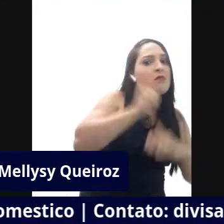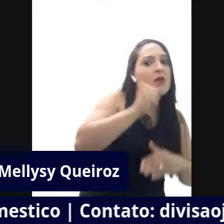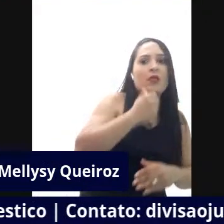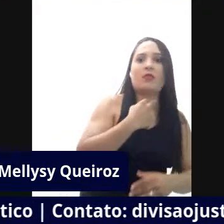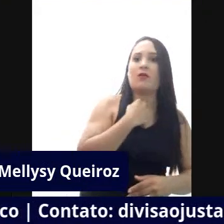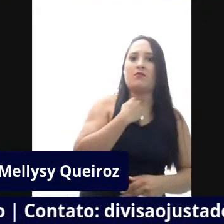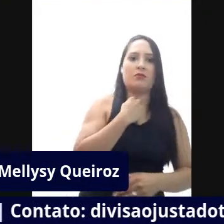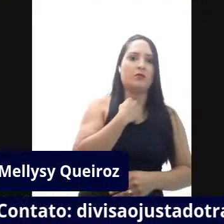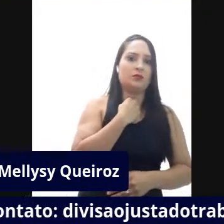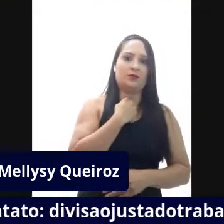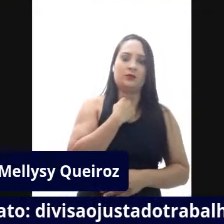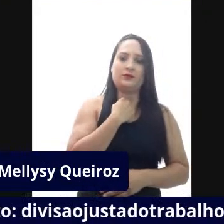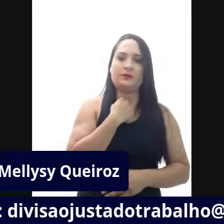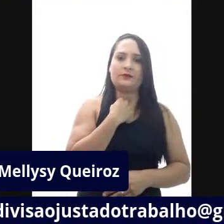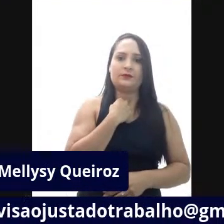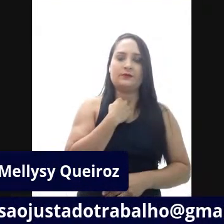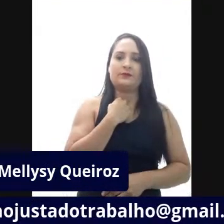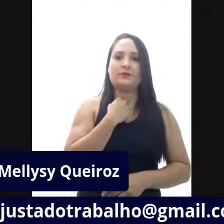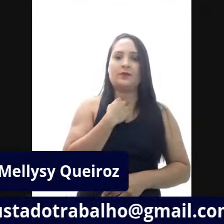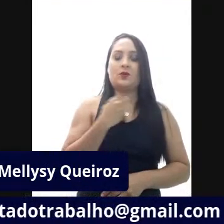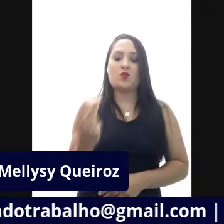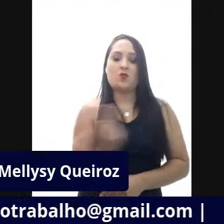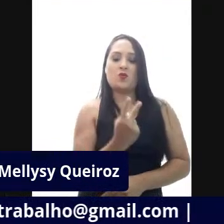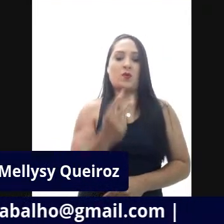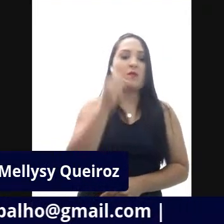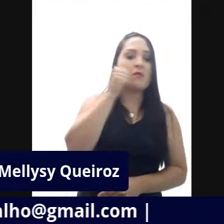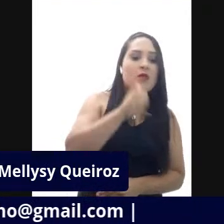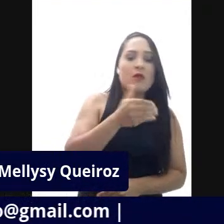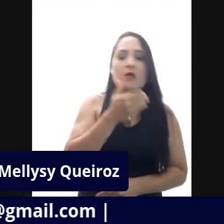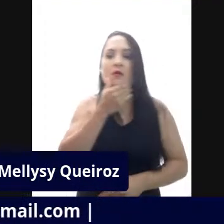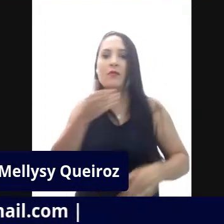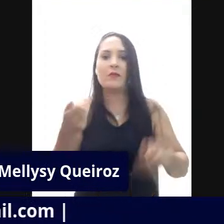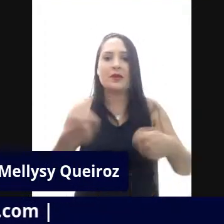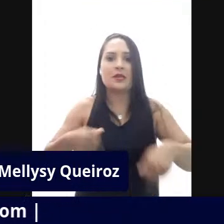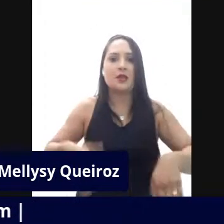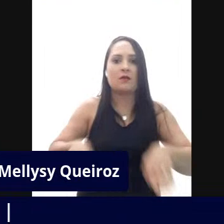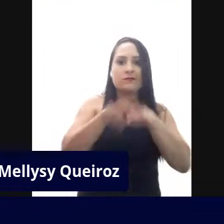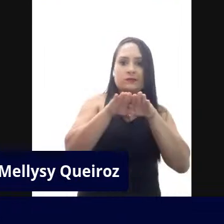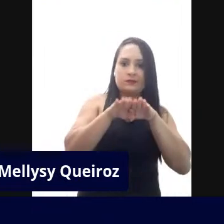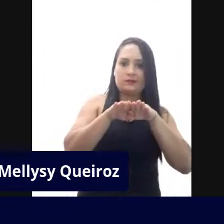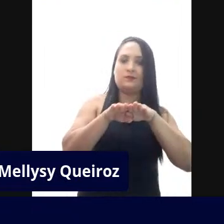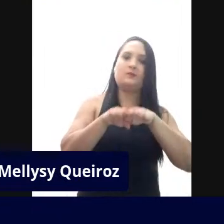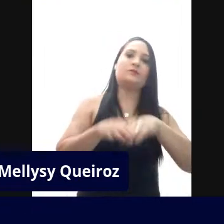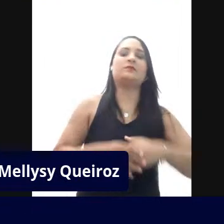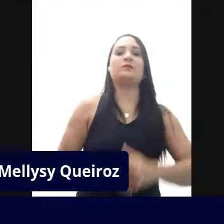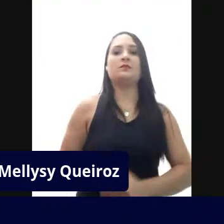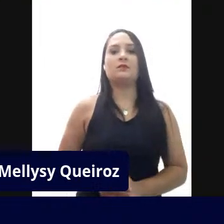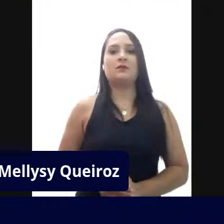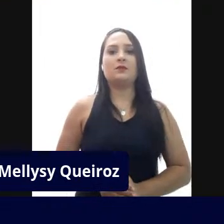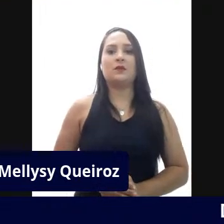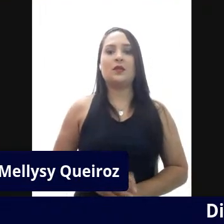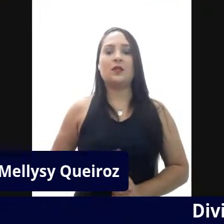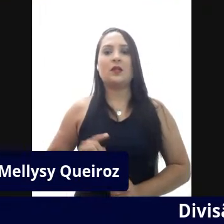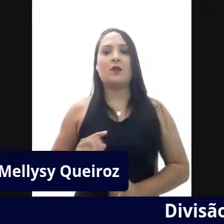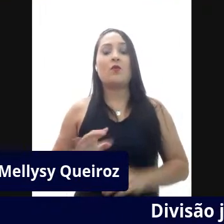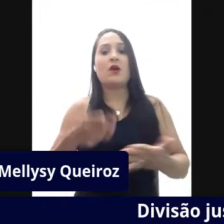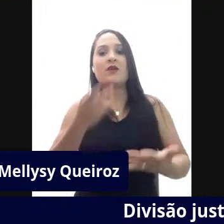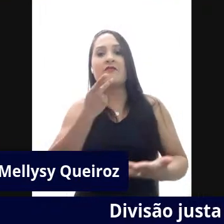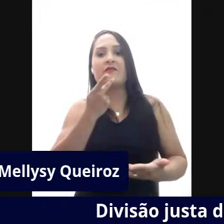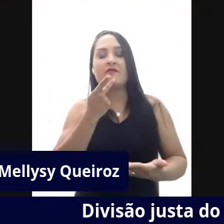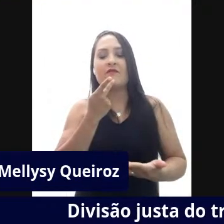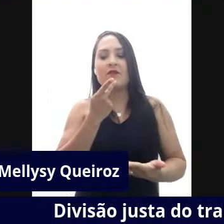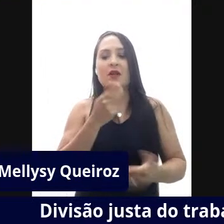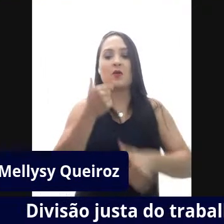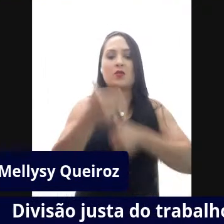né? E aí a gente precisa, quando a gente fala na divisão justa do trabalho doméstico e enfrentamento